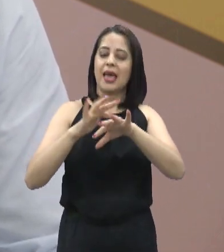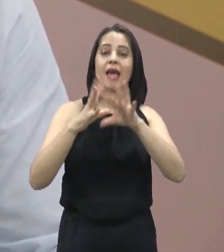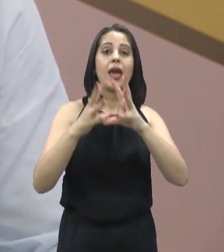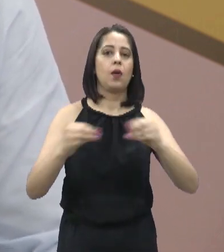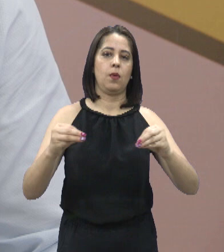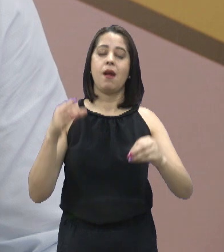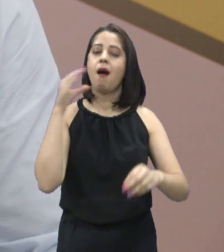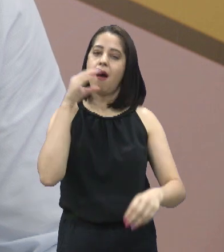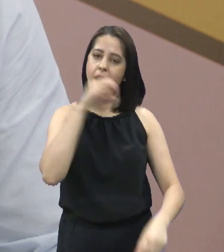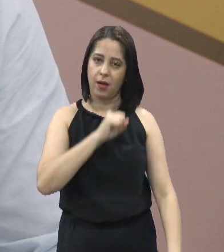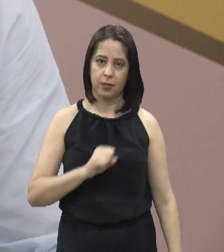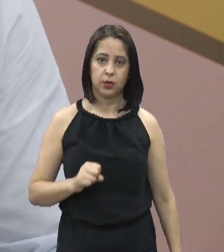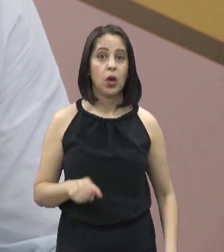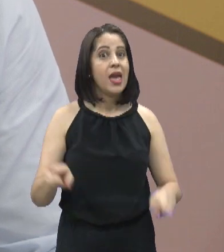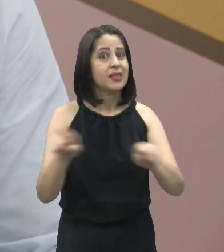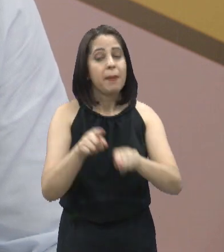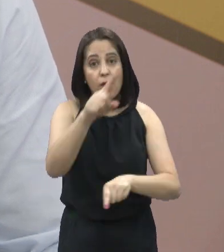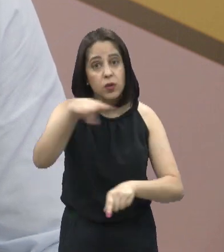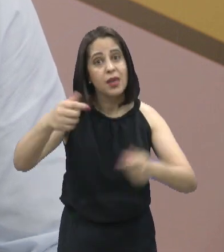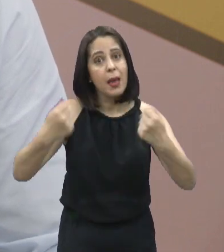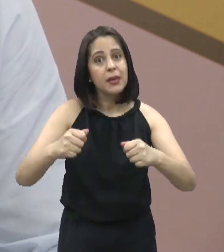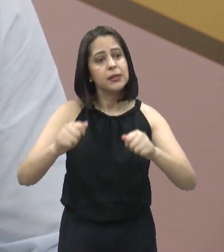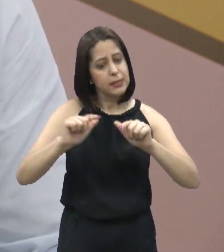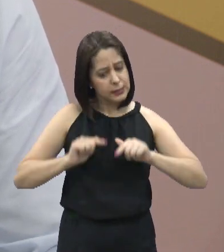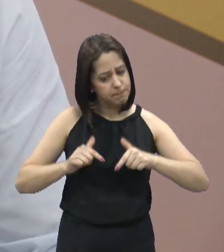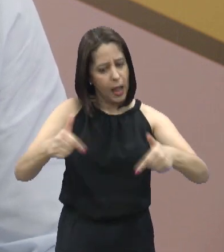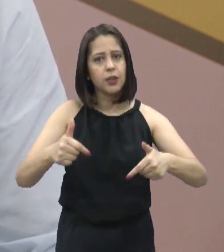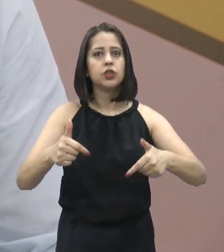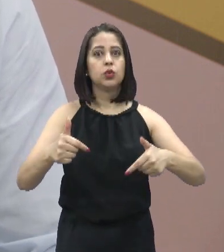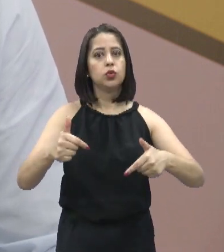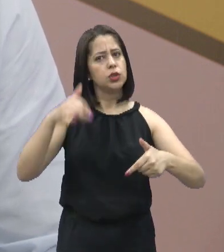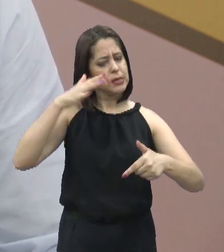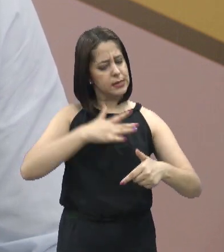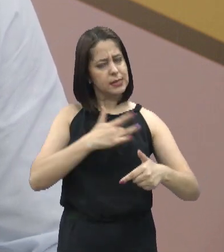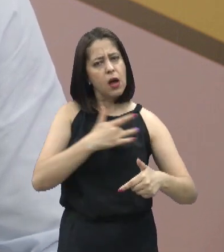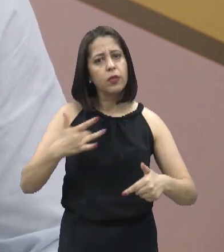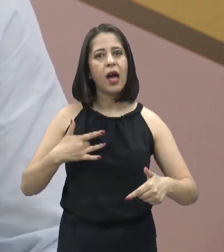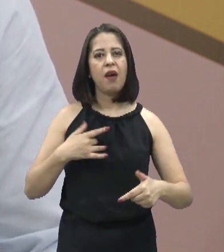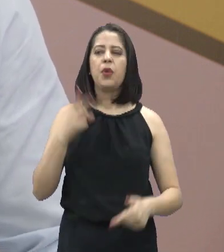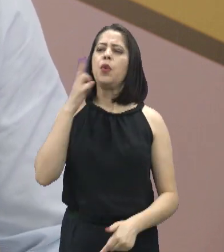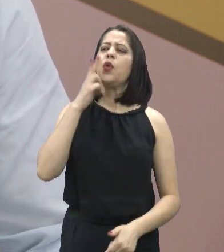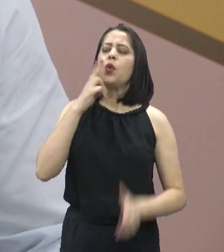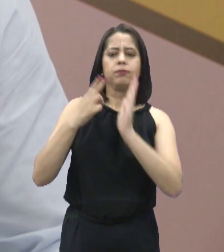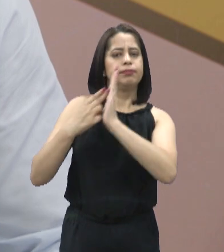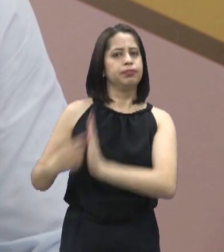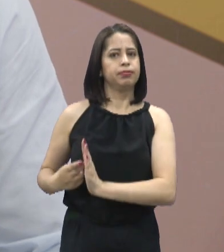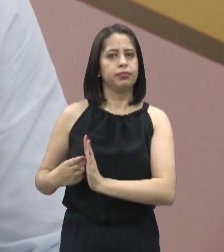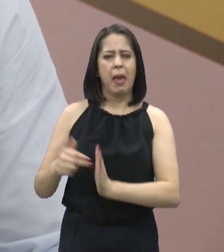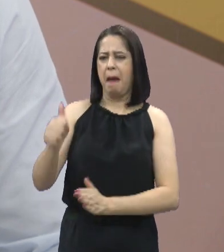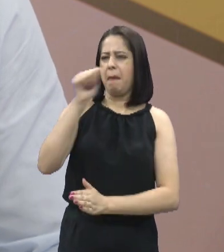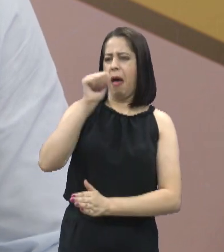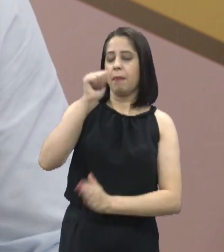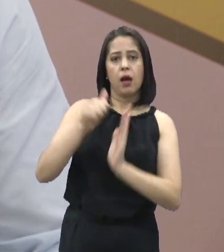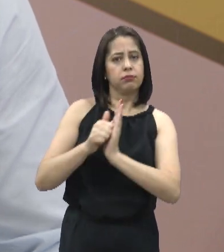facilitada. Mantenham os hábitos saudáveis, evitem bebida alcoólica, evitem cigarro, comam de forma o mais